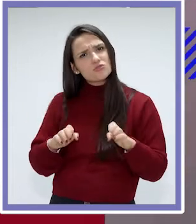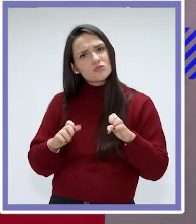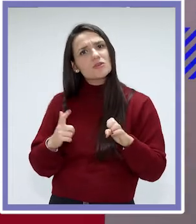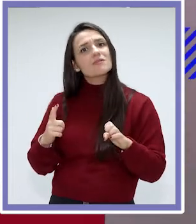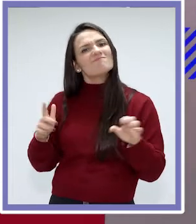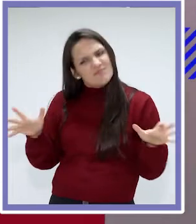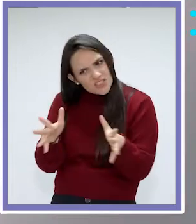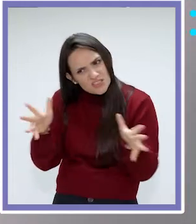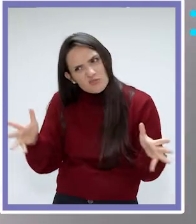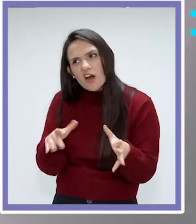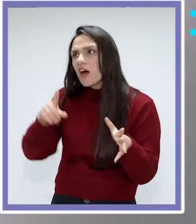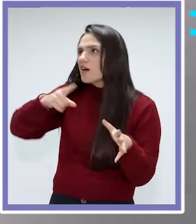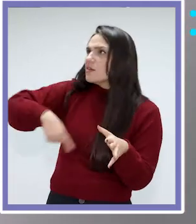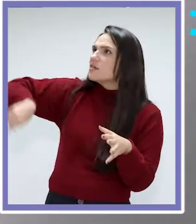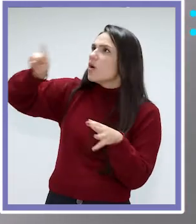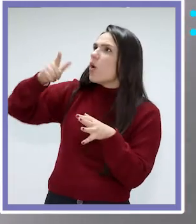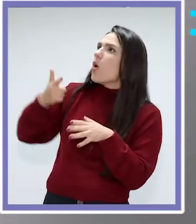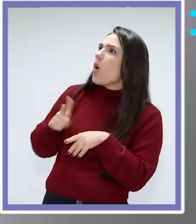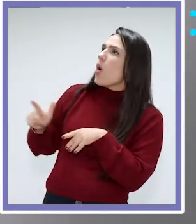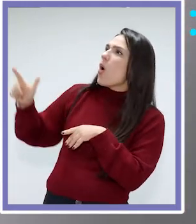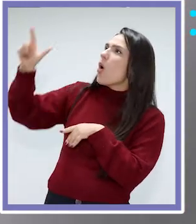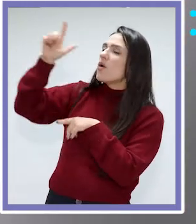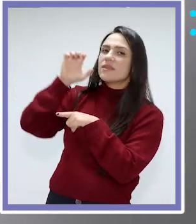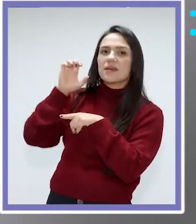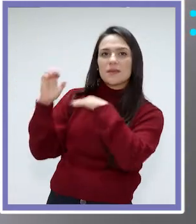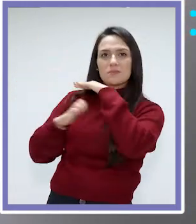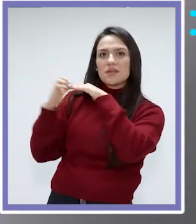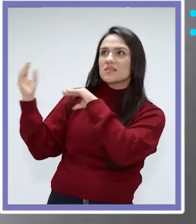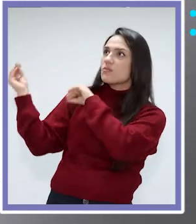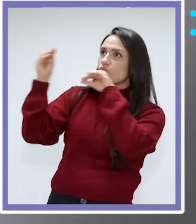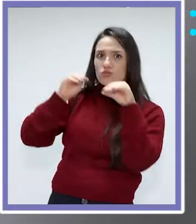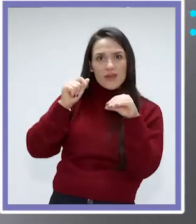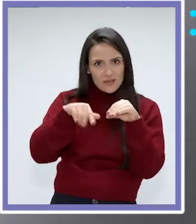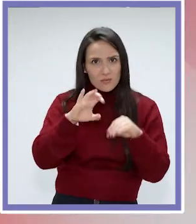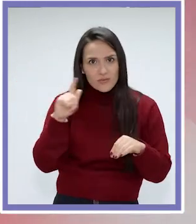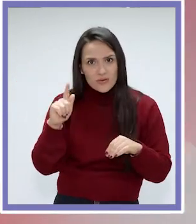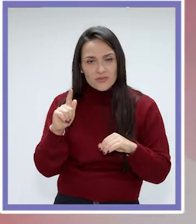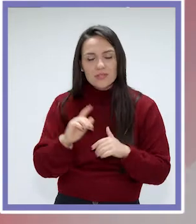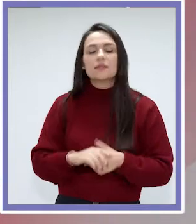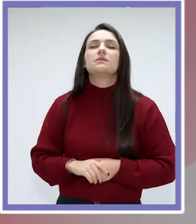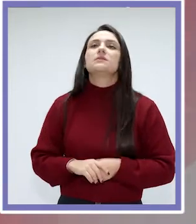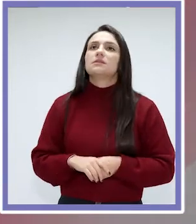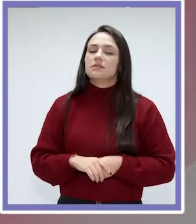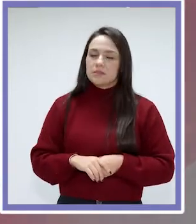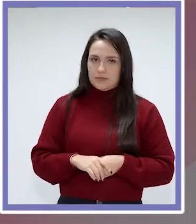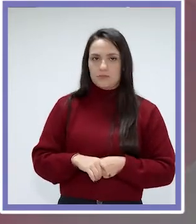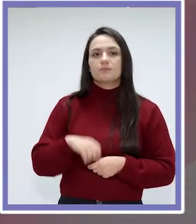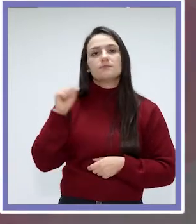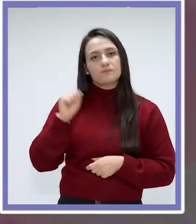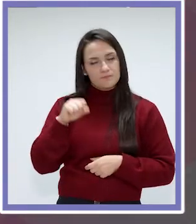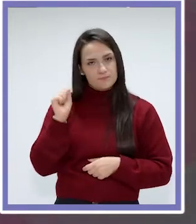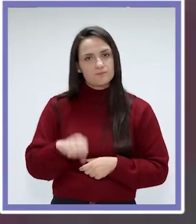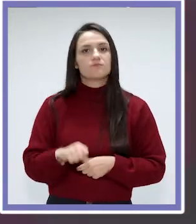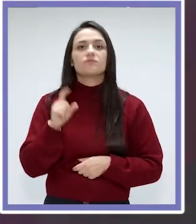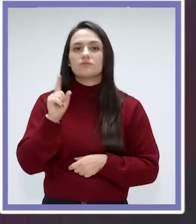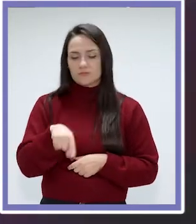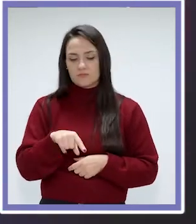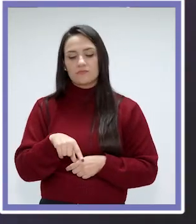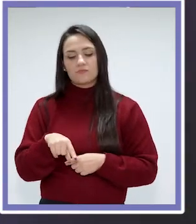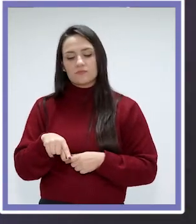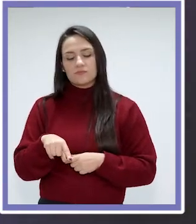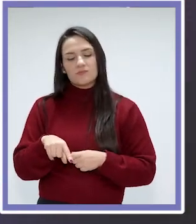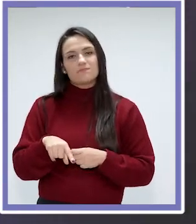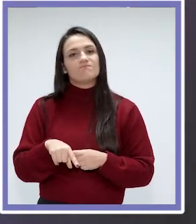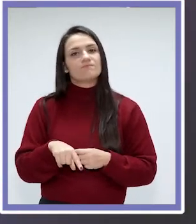tornar o Estado mais atrativo também para as empresas? Com certeza, eu acho que essa é uma das questões importantes que